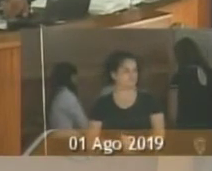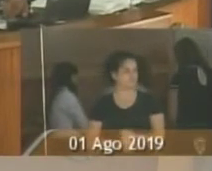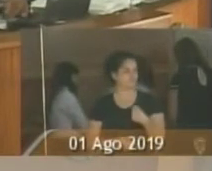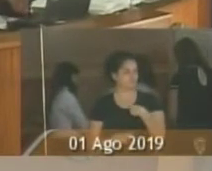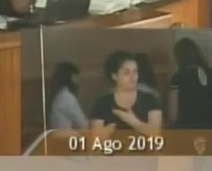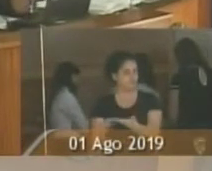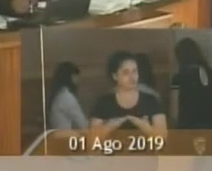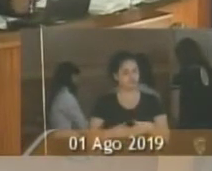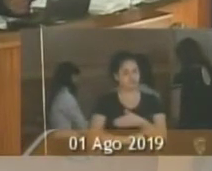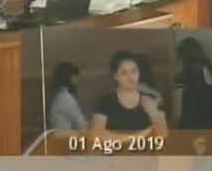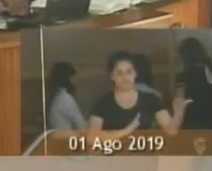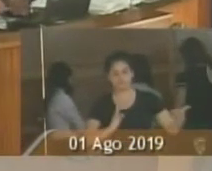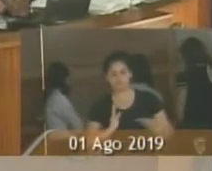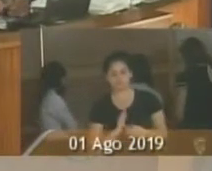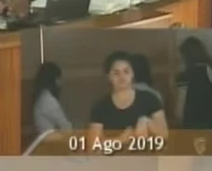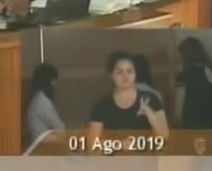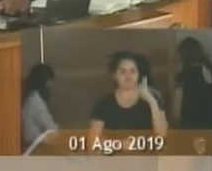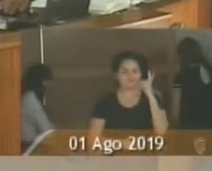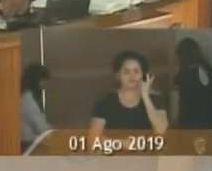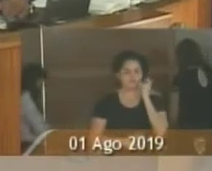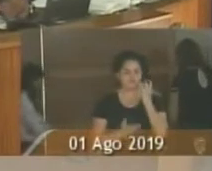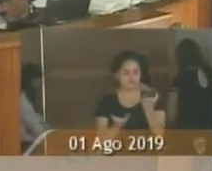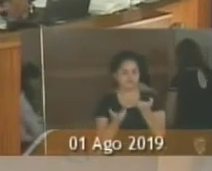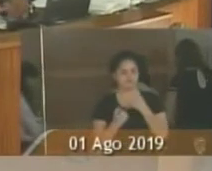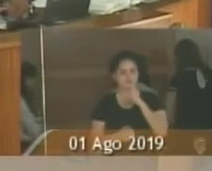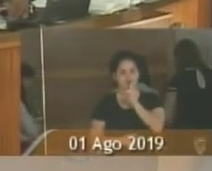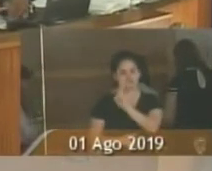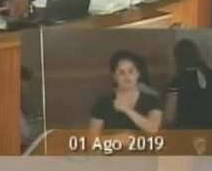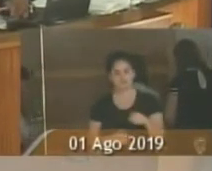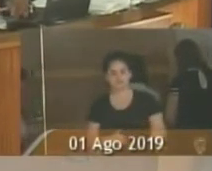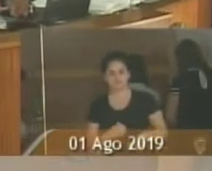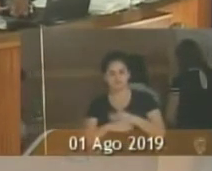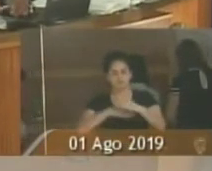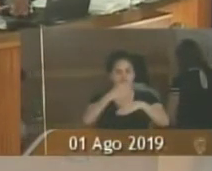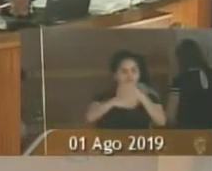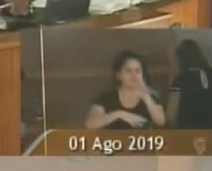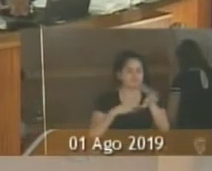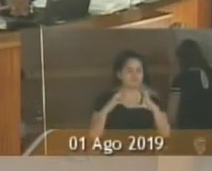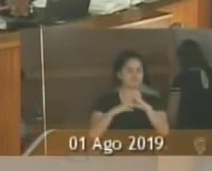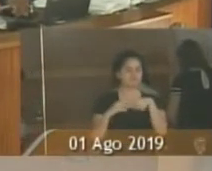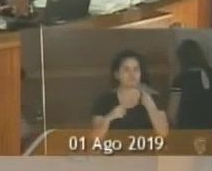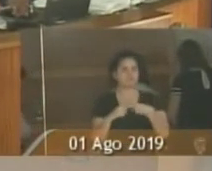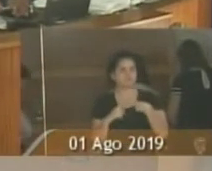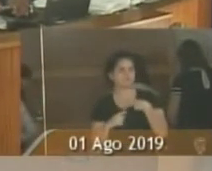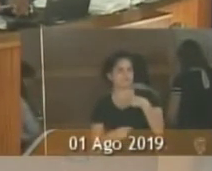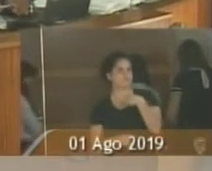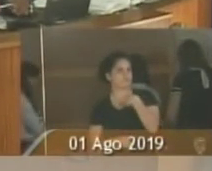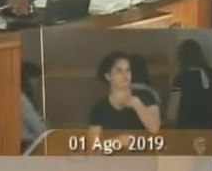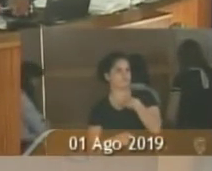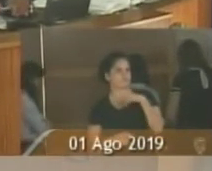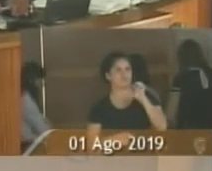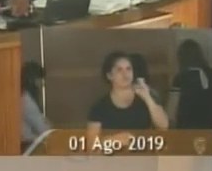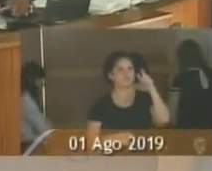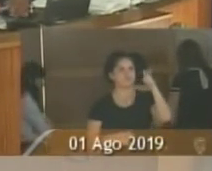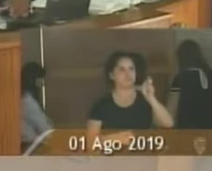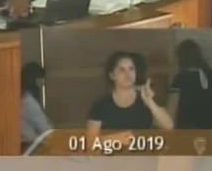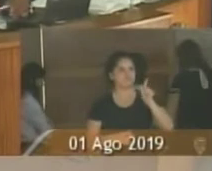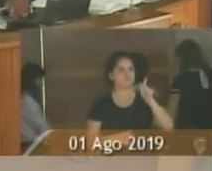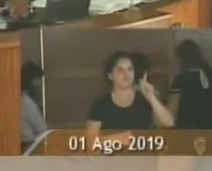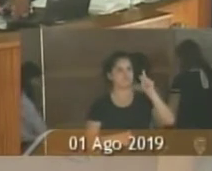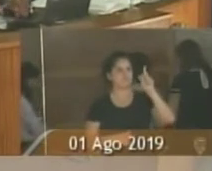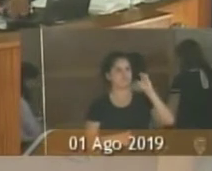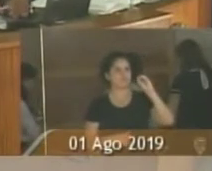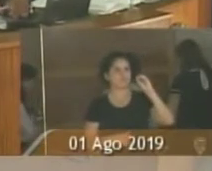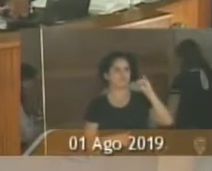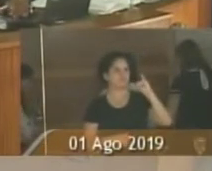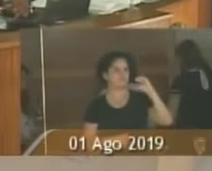todos os vereadores que queiram participar, né, das melhorias do Camurim, porque nós não podemos ser egoístas no sentido de achar que porque nós